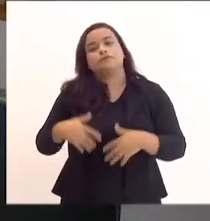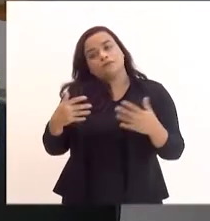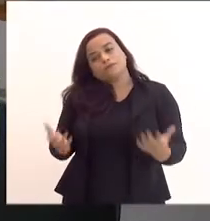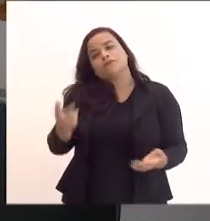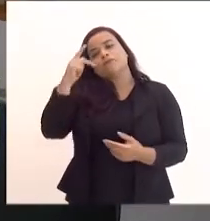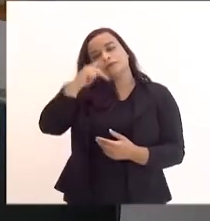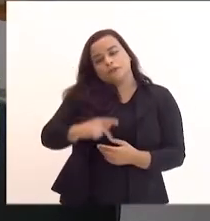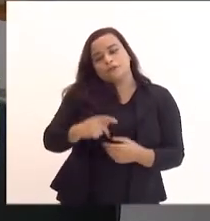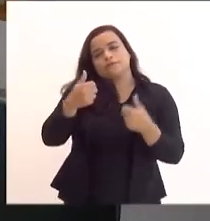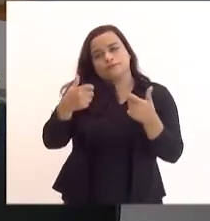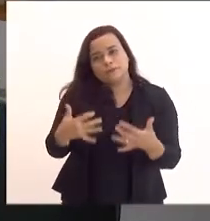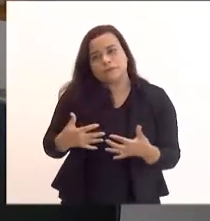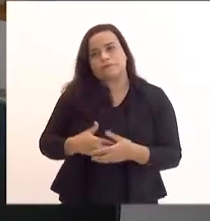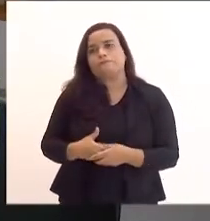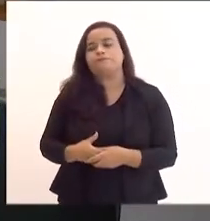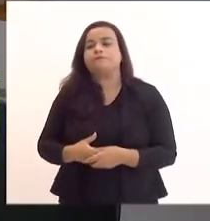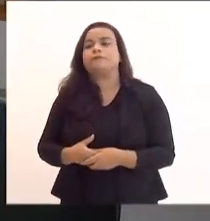presidente.